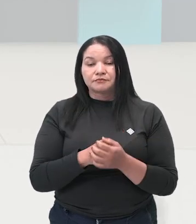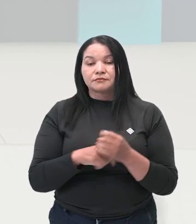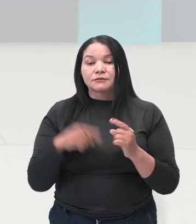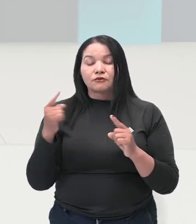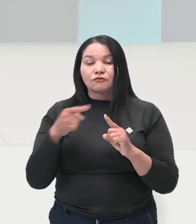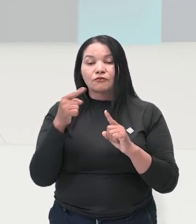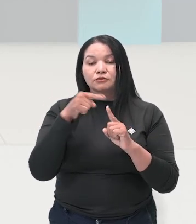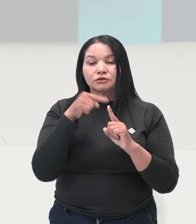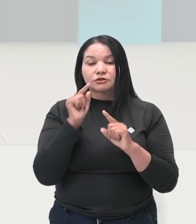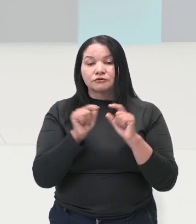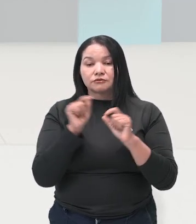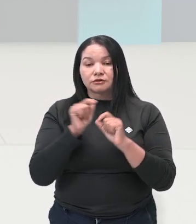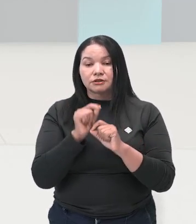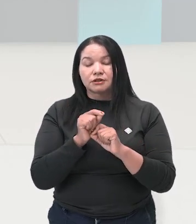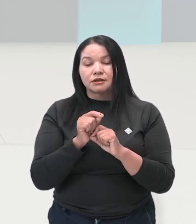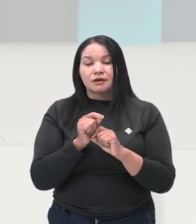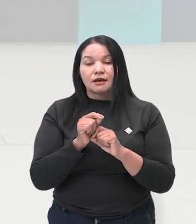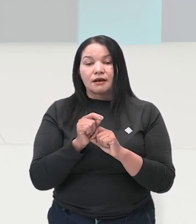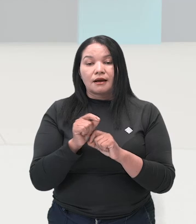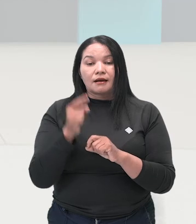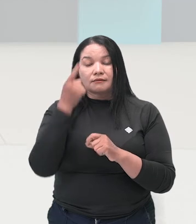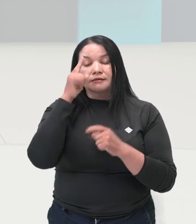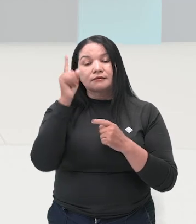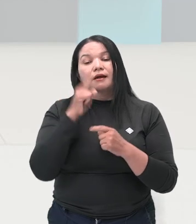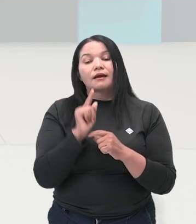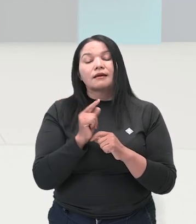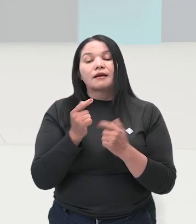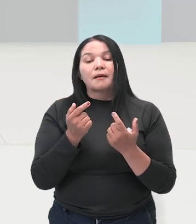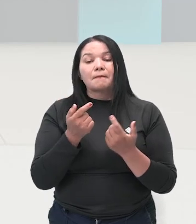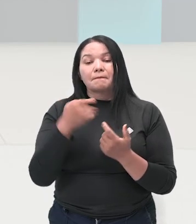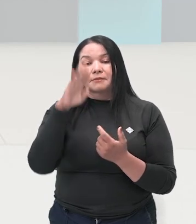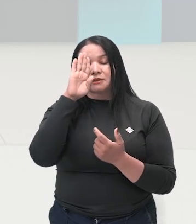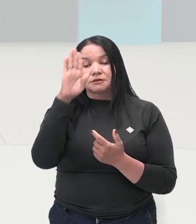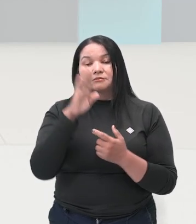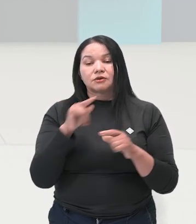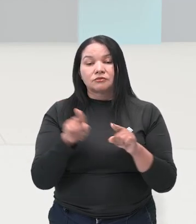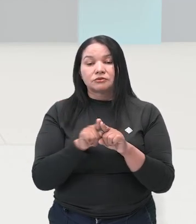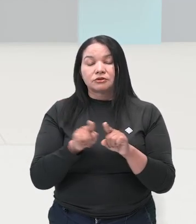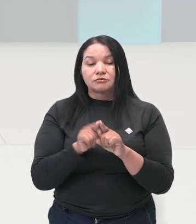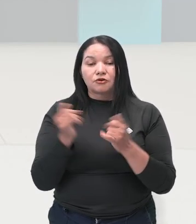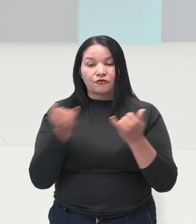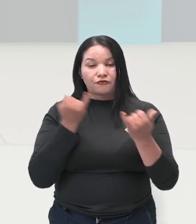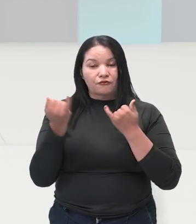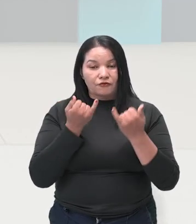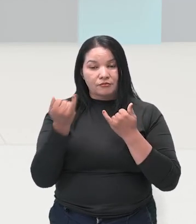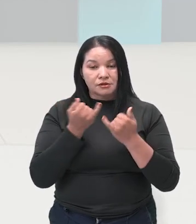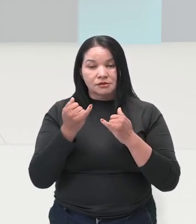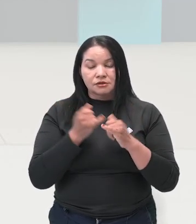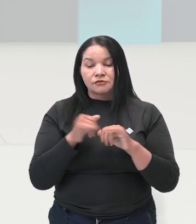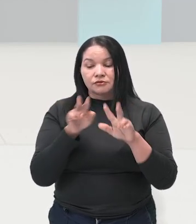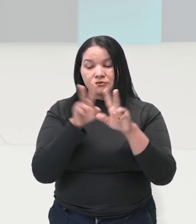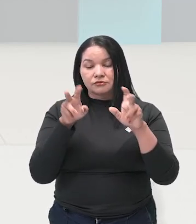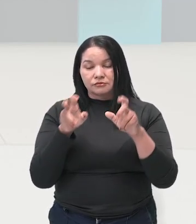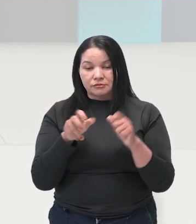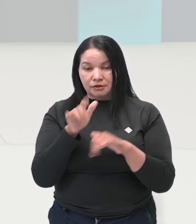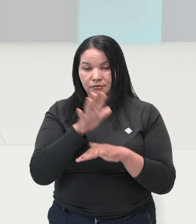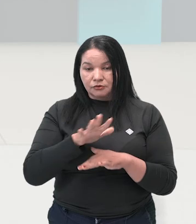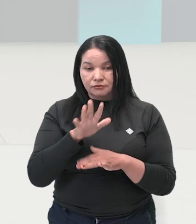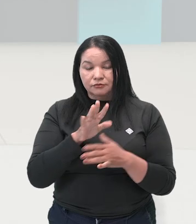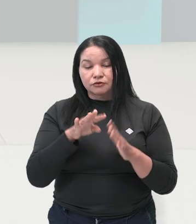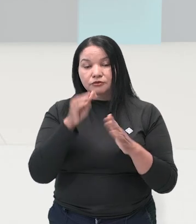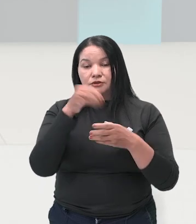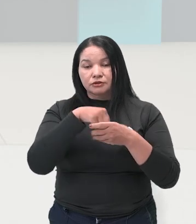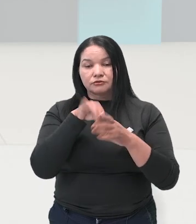principal é captar a ideia principal e o tema geral. Como que eu